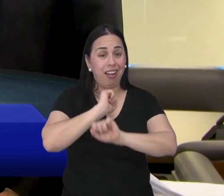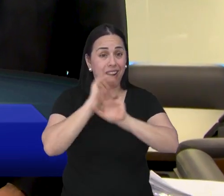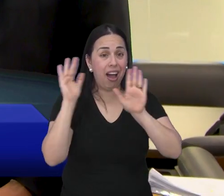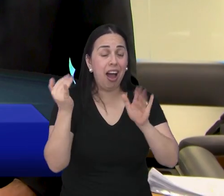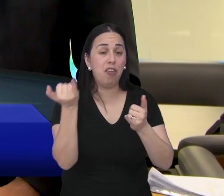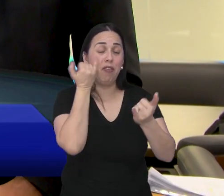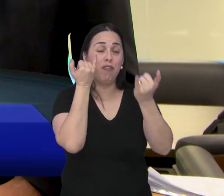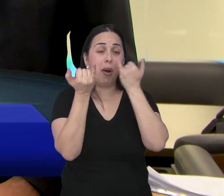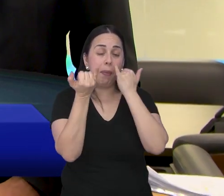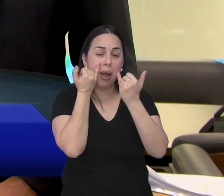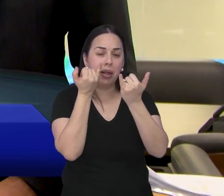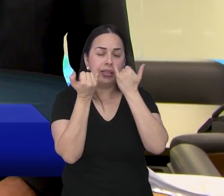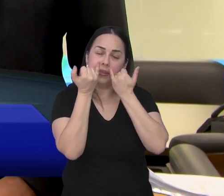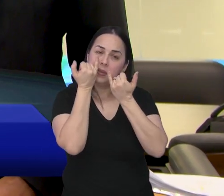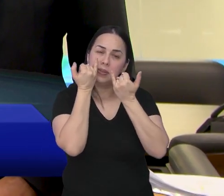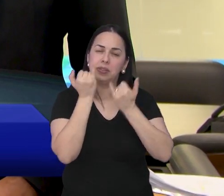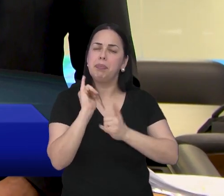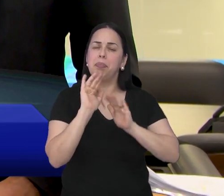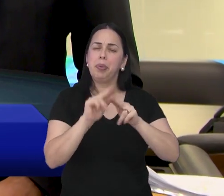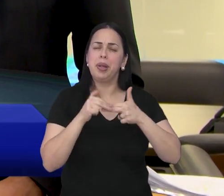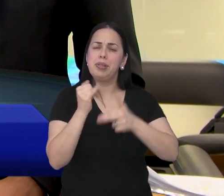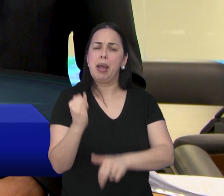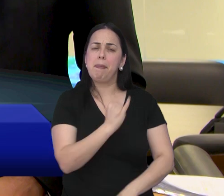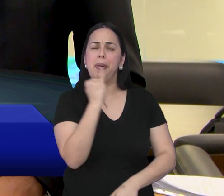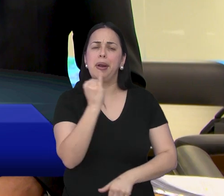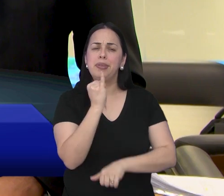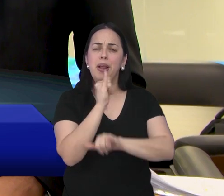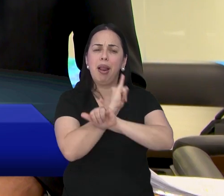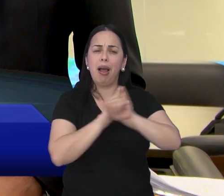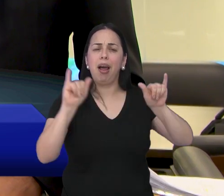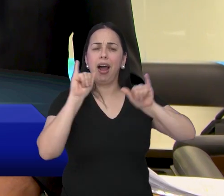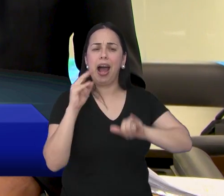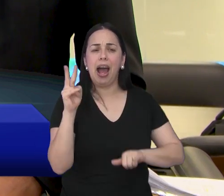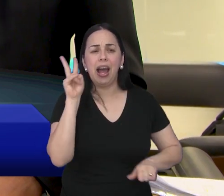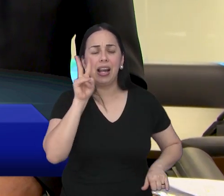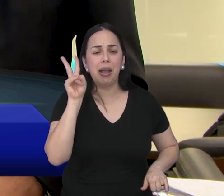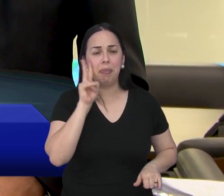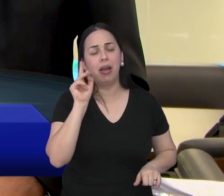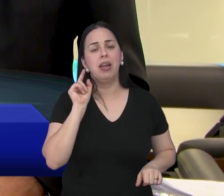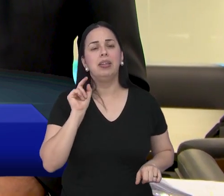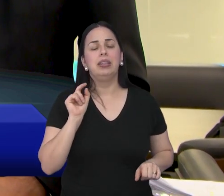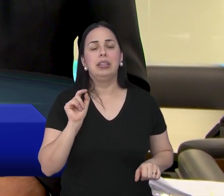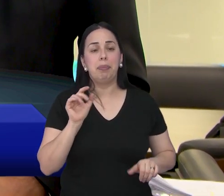precisam ter mais informação a respeito, é importante ressaltar também